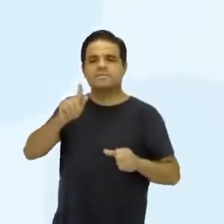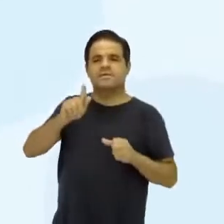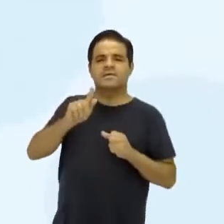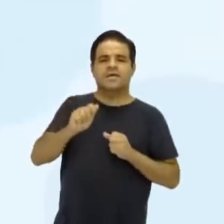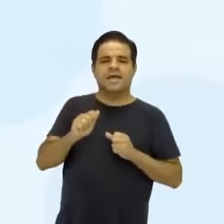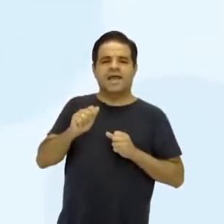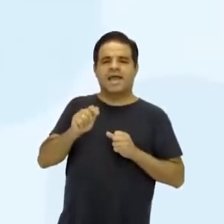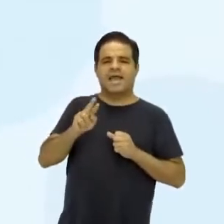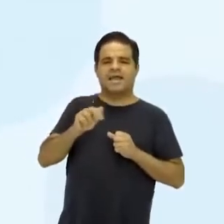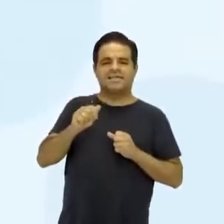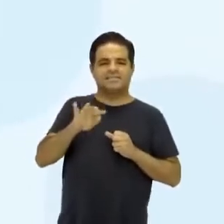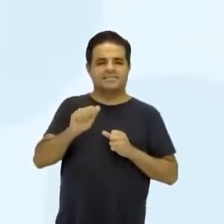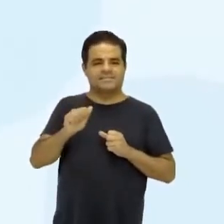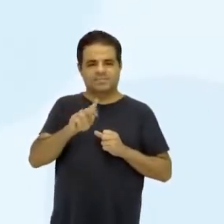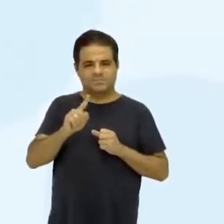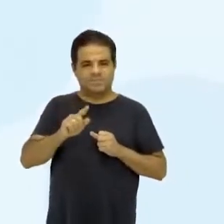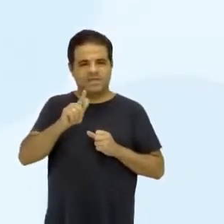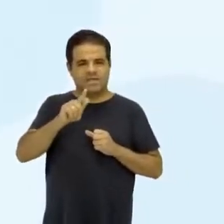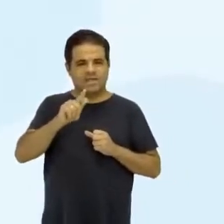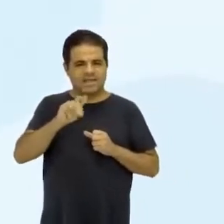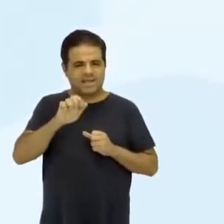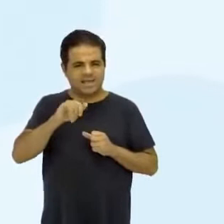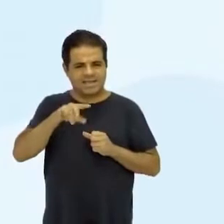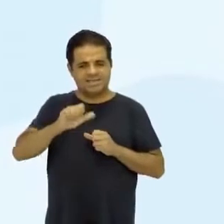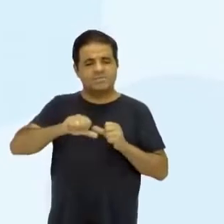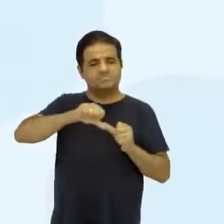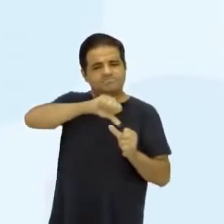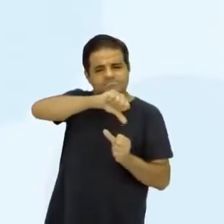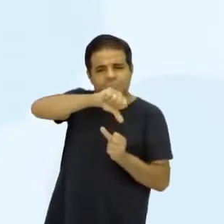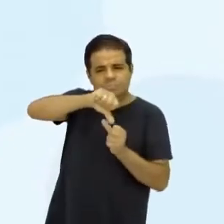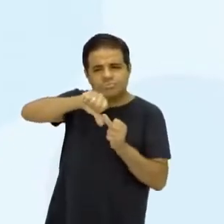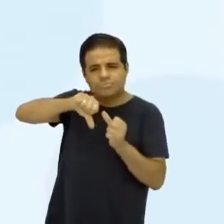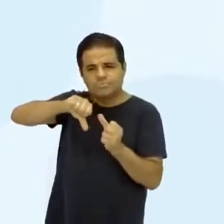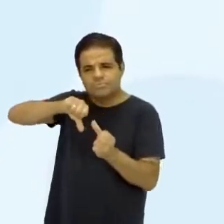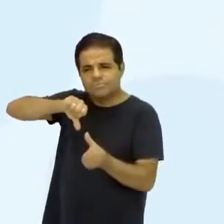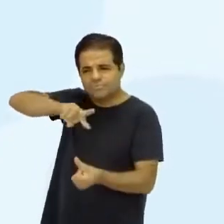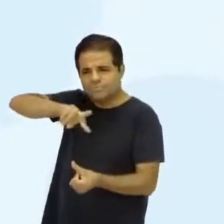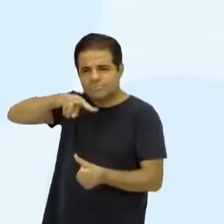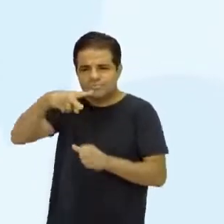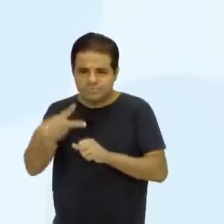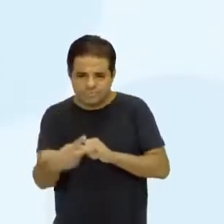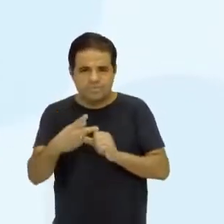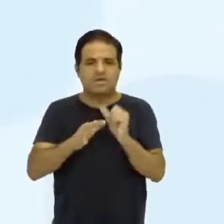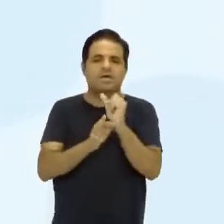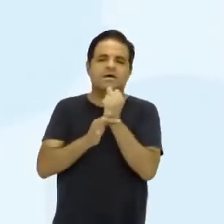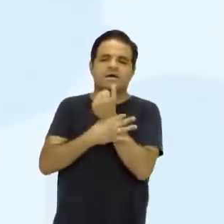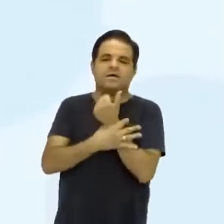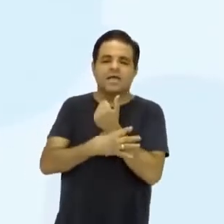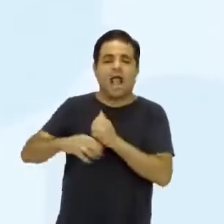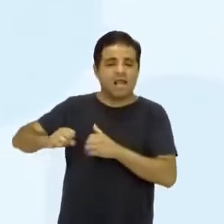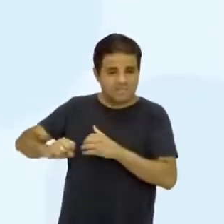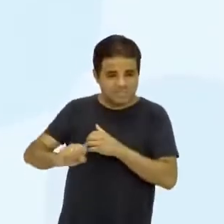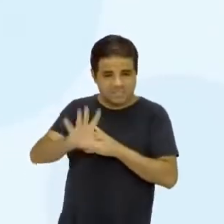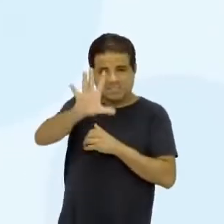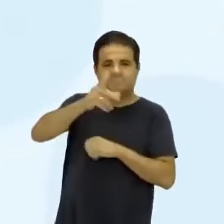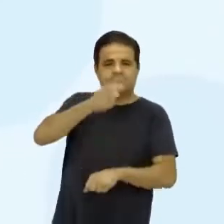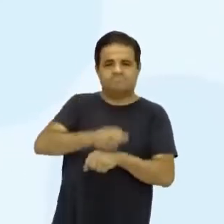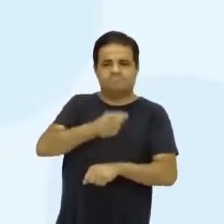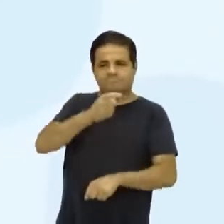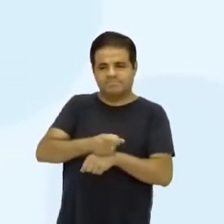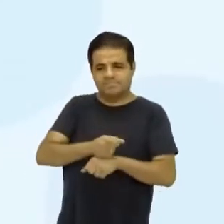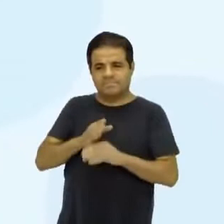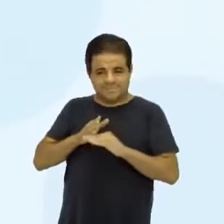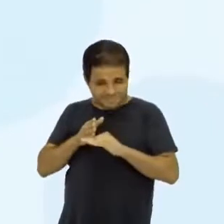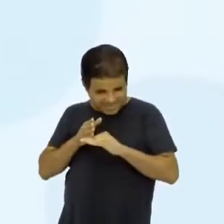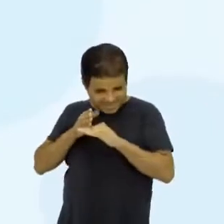dizia, né? Uma transição lenta, gradual e segura, né? Eles começam a sair da linha dura